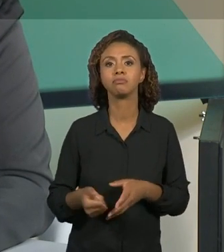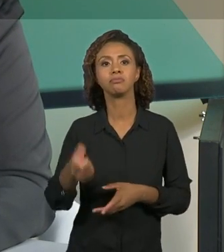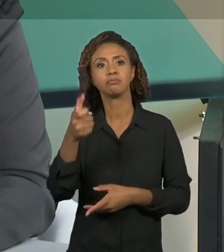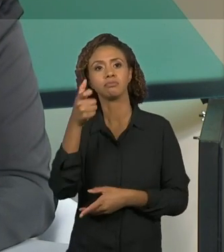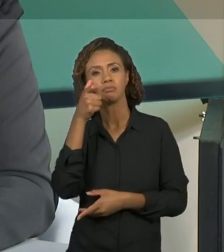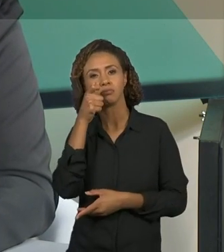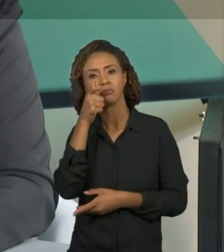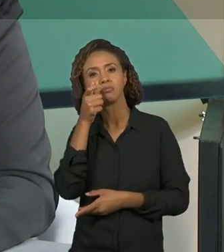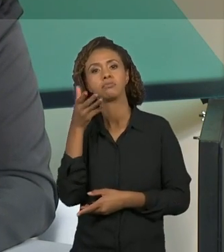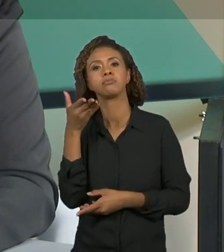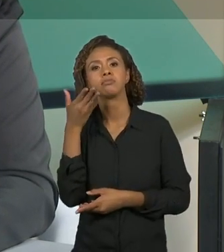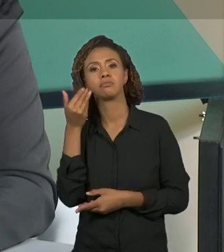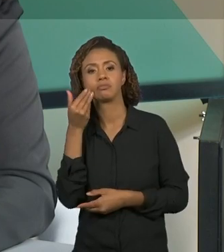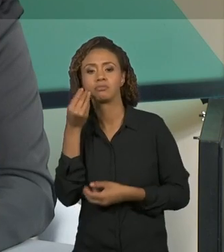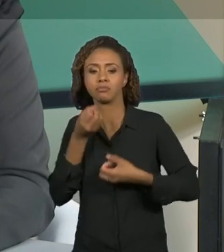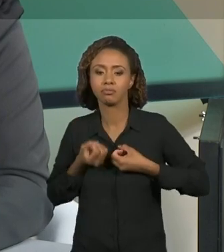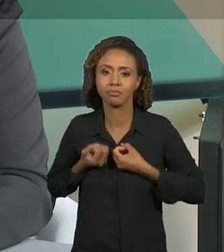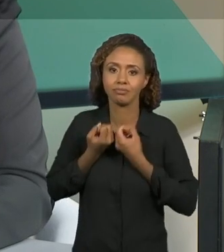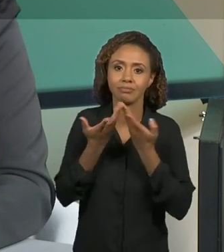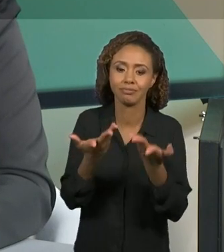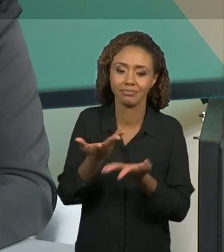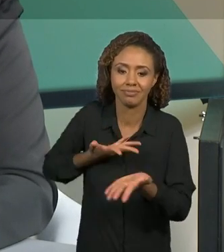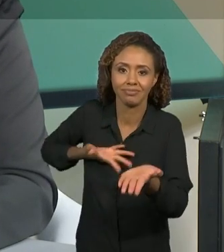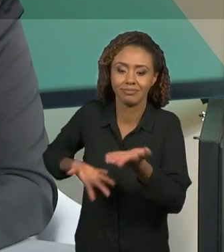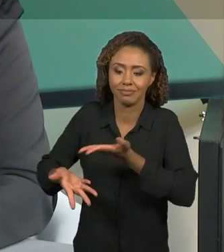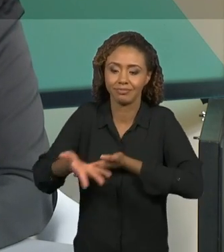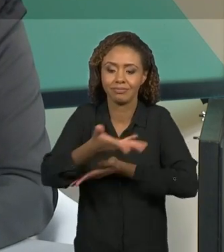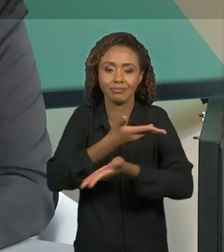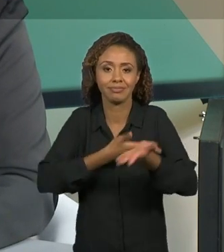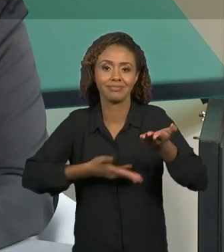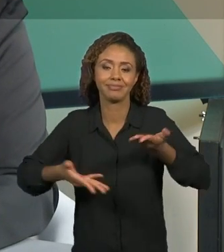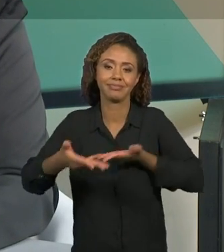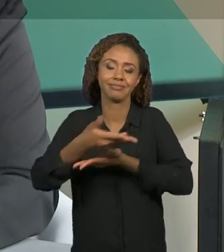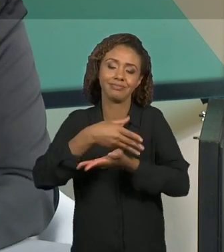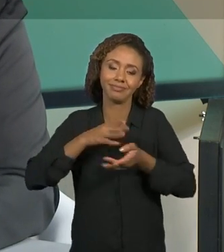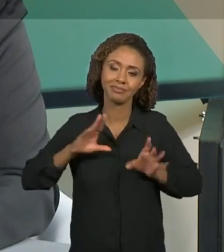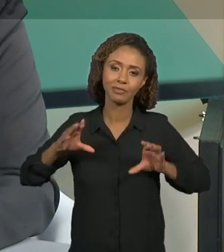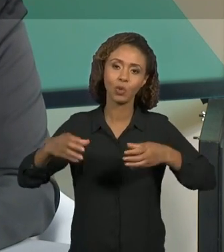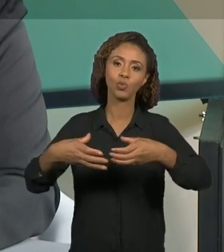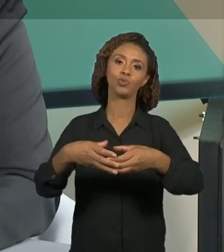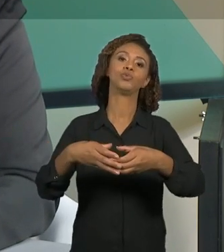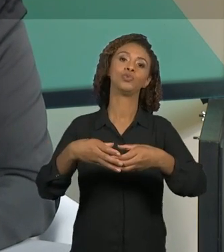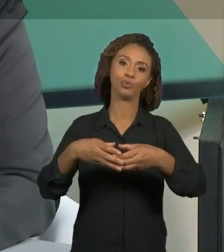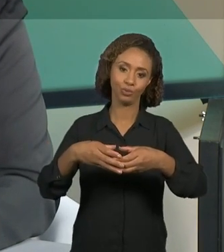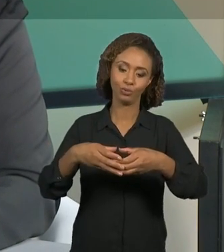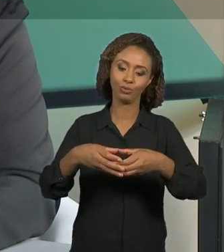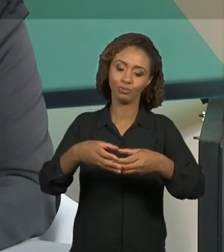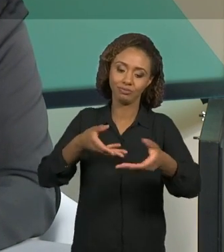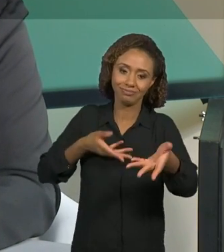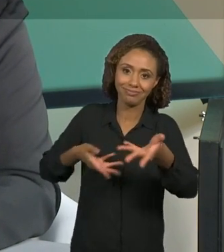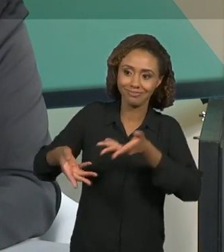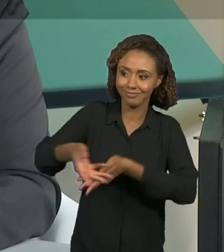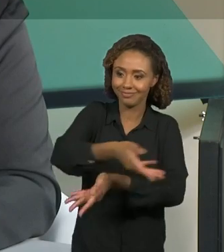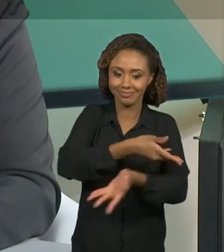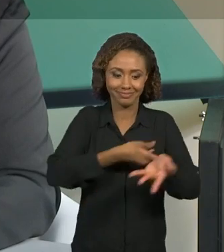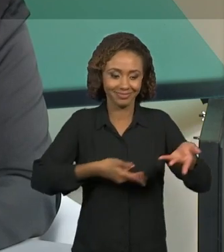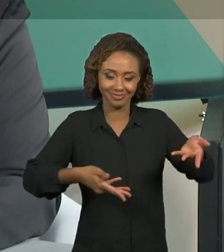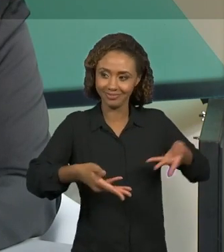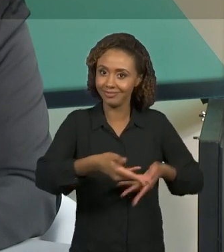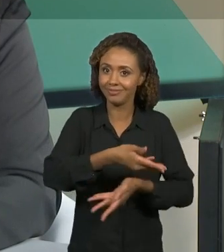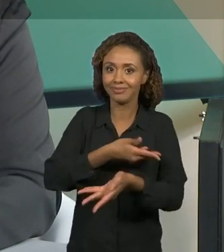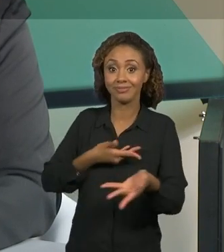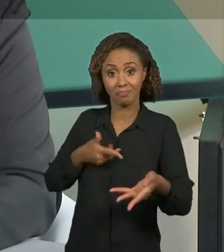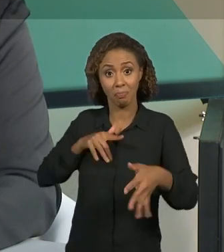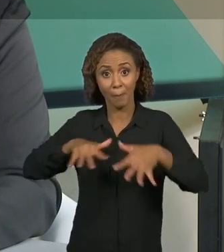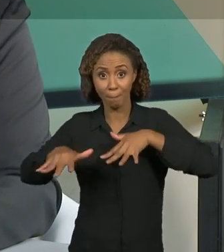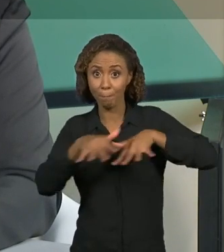significa ação conjunta né então estou compartilhando alguma coisa com alguém eu tô entendendo acho que se compartilhar ele traz para a gente essa mobilidade